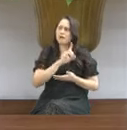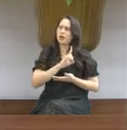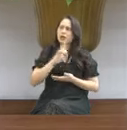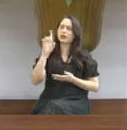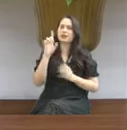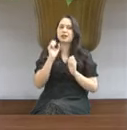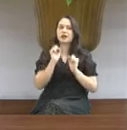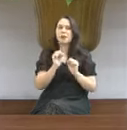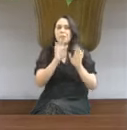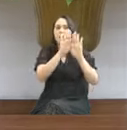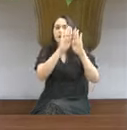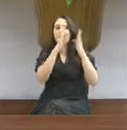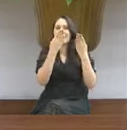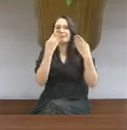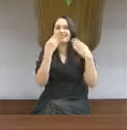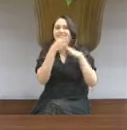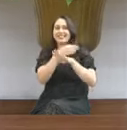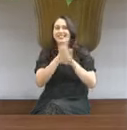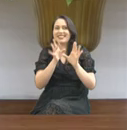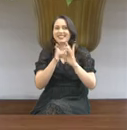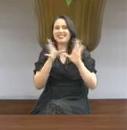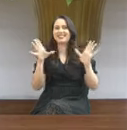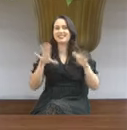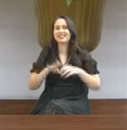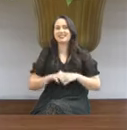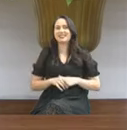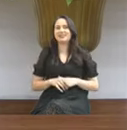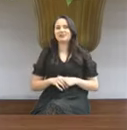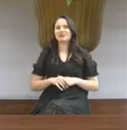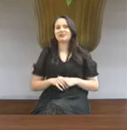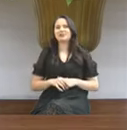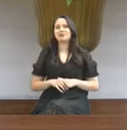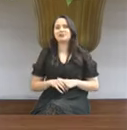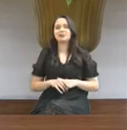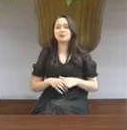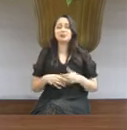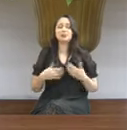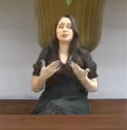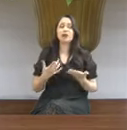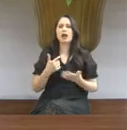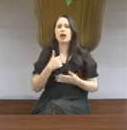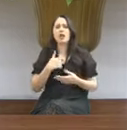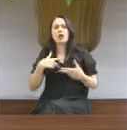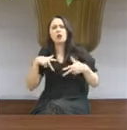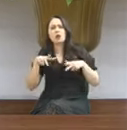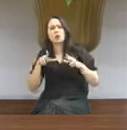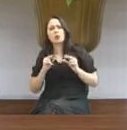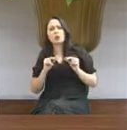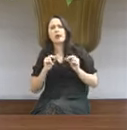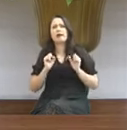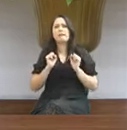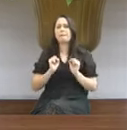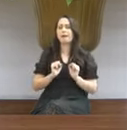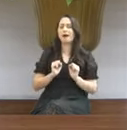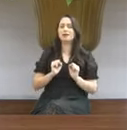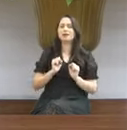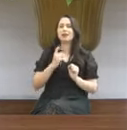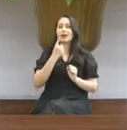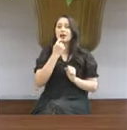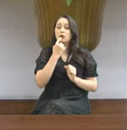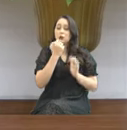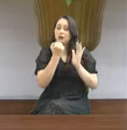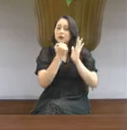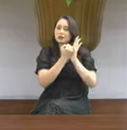sangue de Jesus, você pode entrar. Ah, será que sou digno? O sangue de Jesus te dar